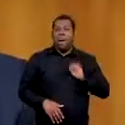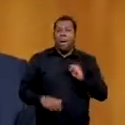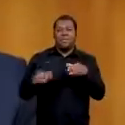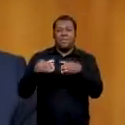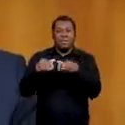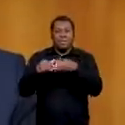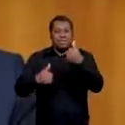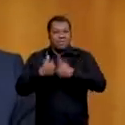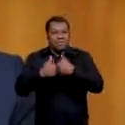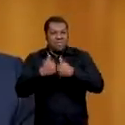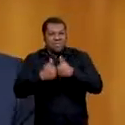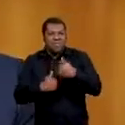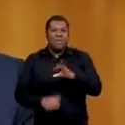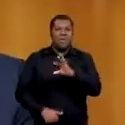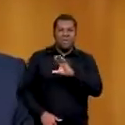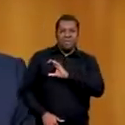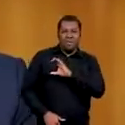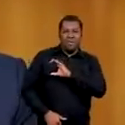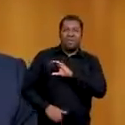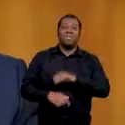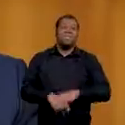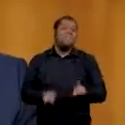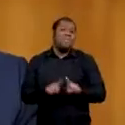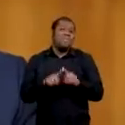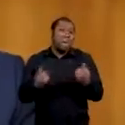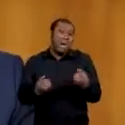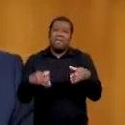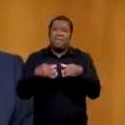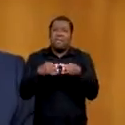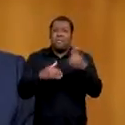de futebol, mas o Corinthians não anda bem das pernas.